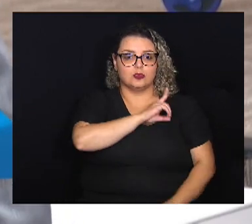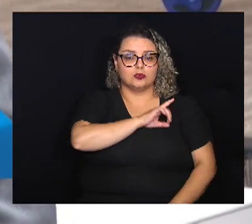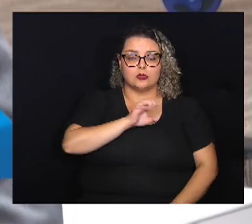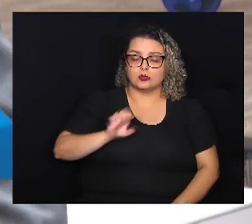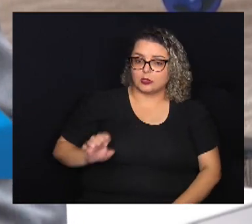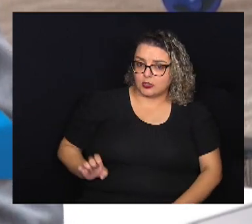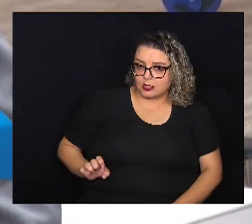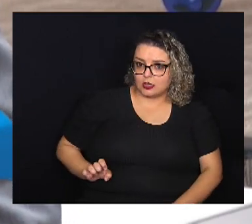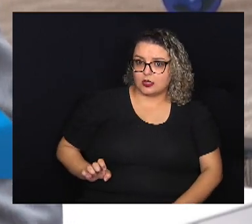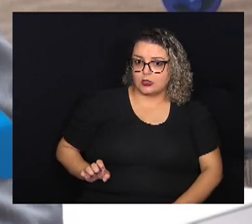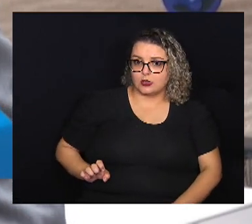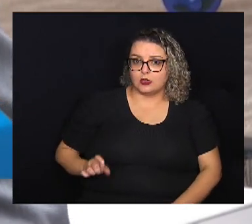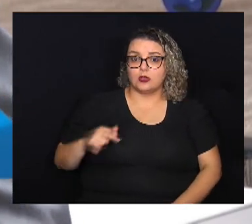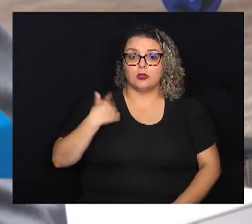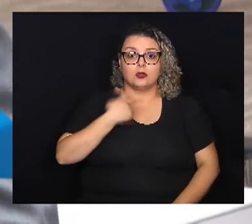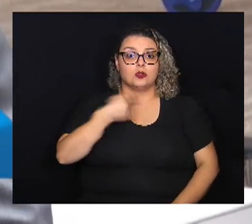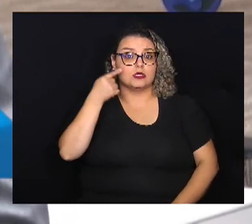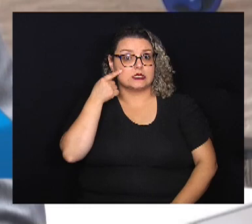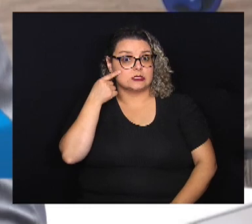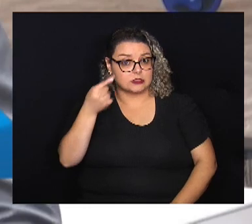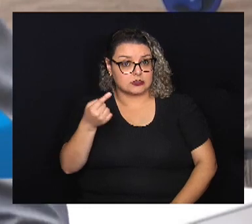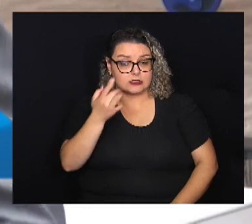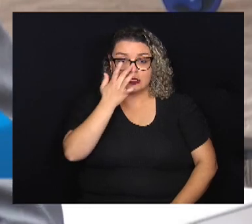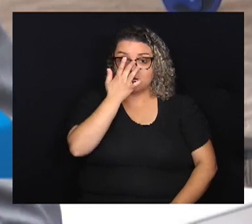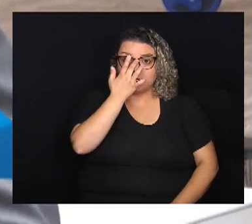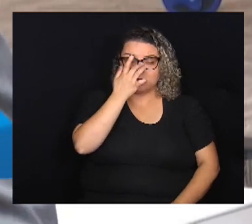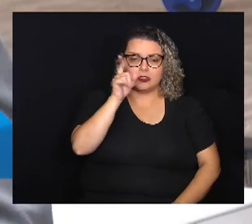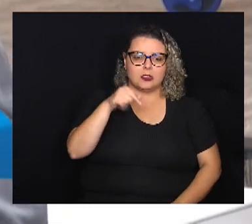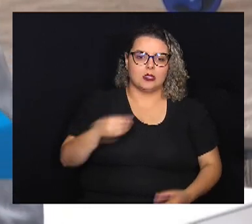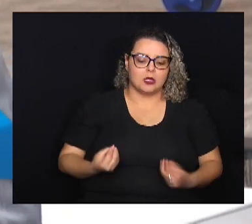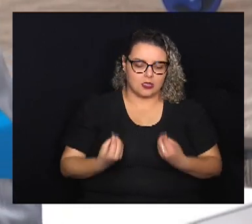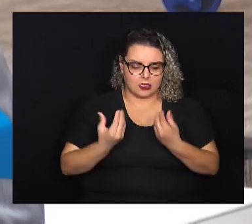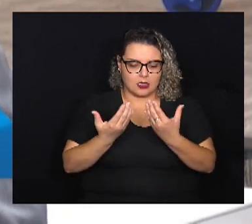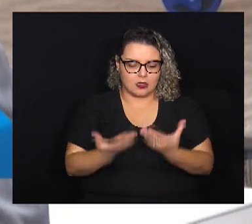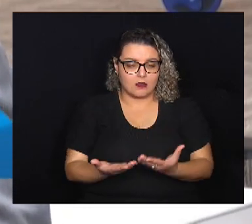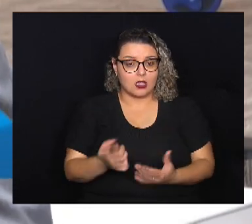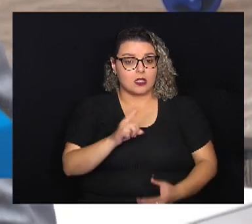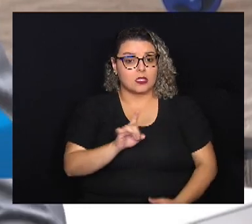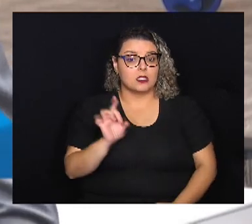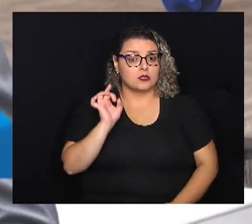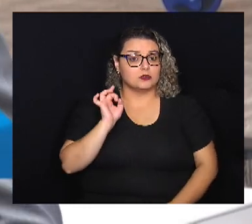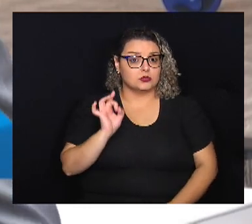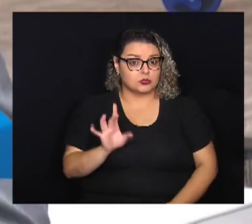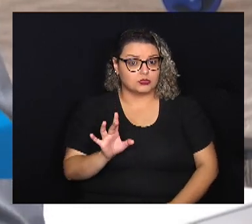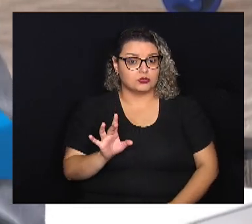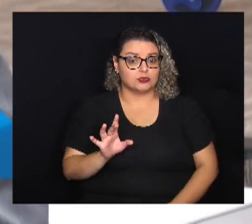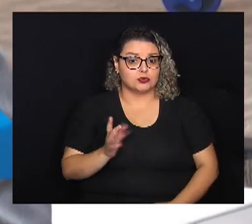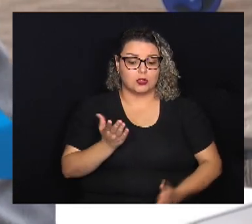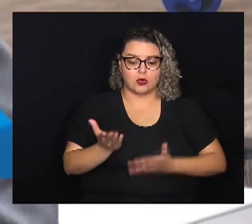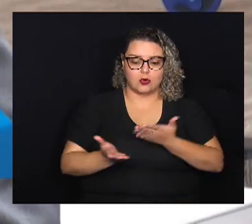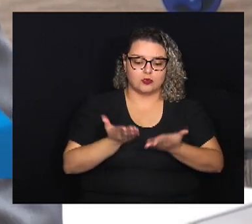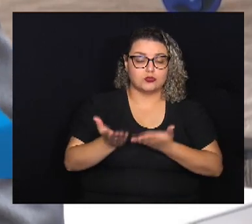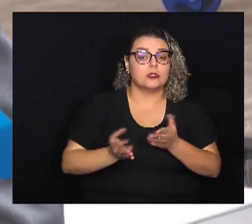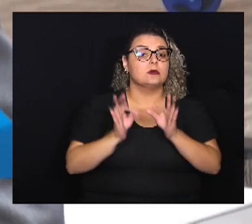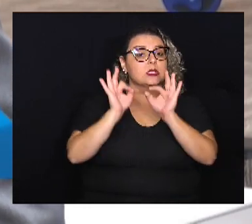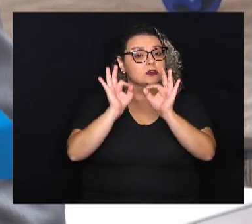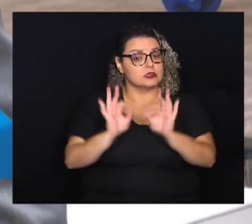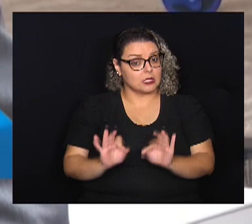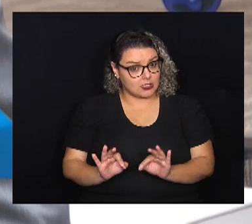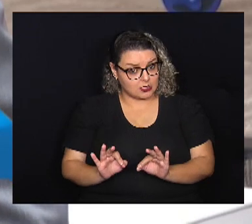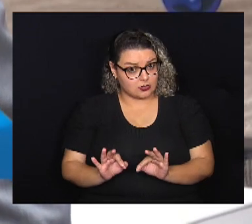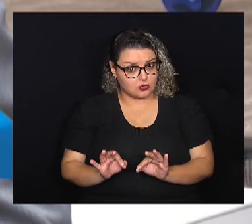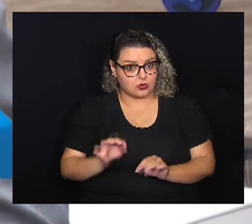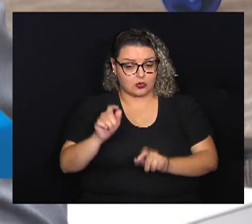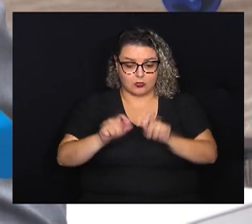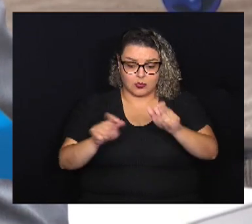e nossa ideia justamente é trazer não só o tratamento correto para aquela